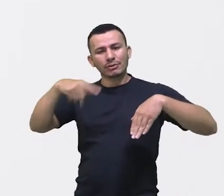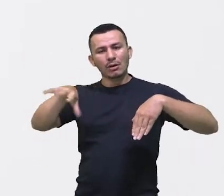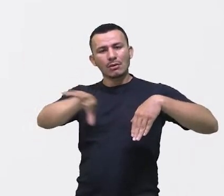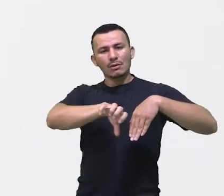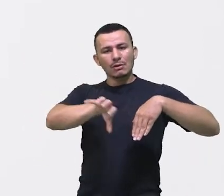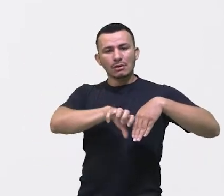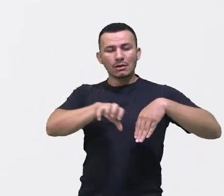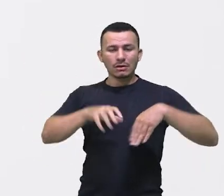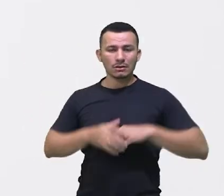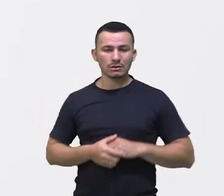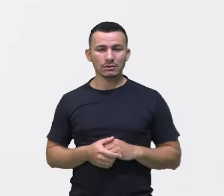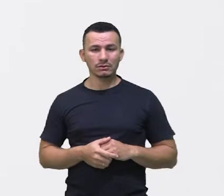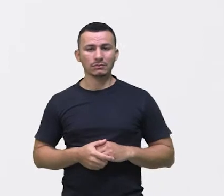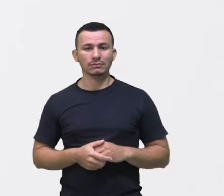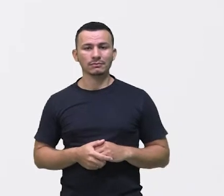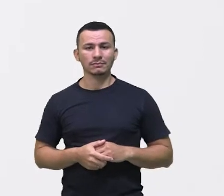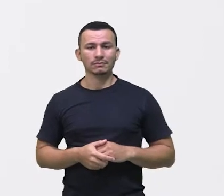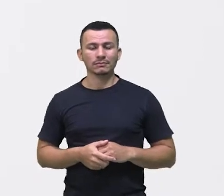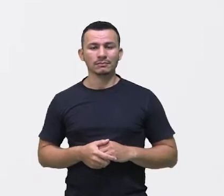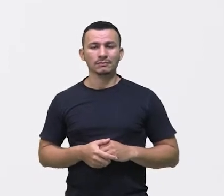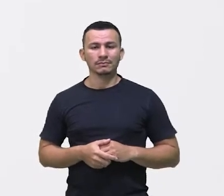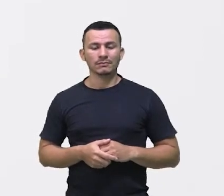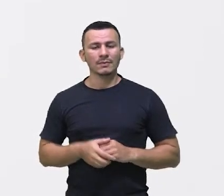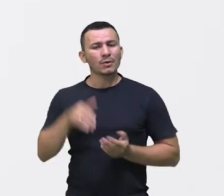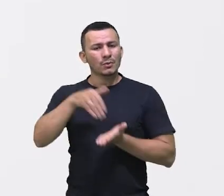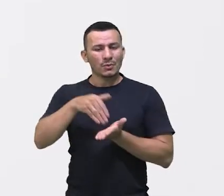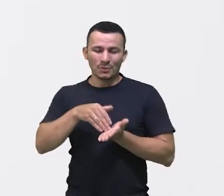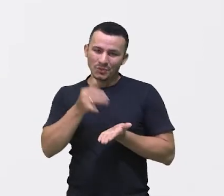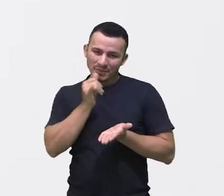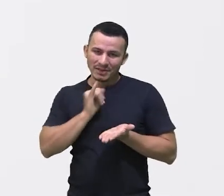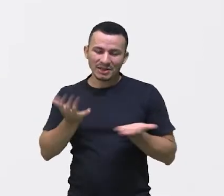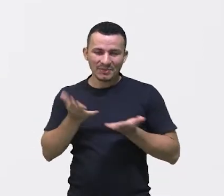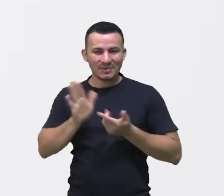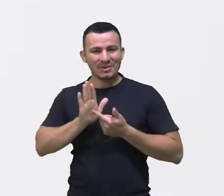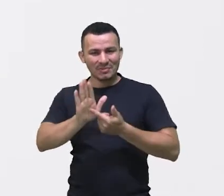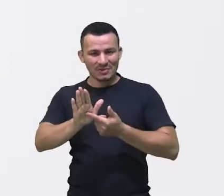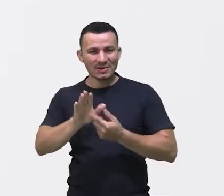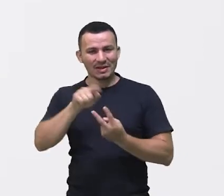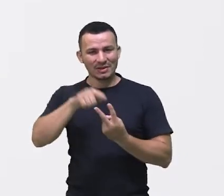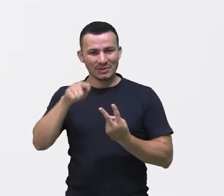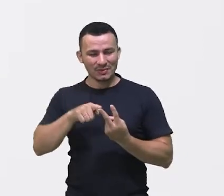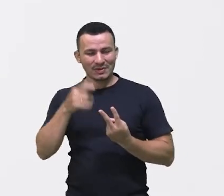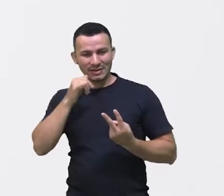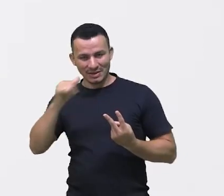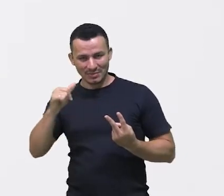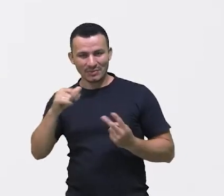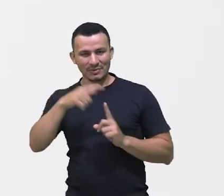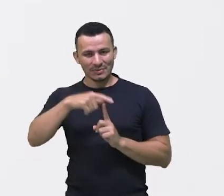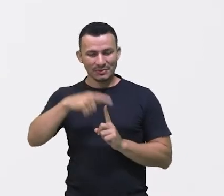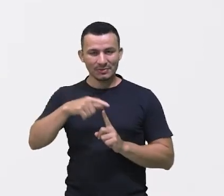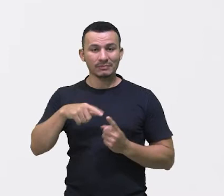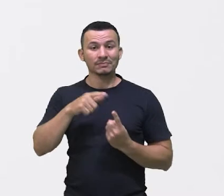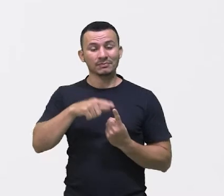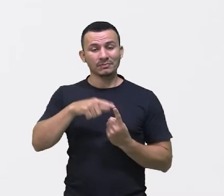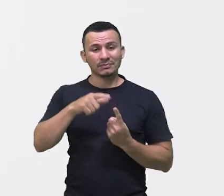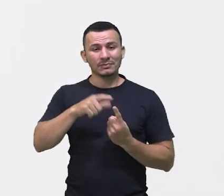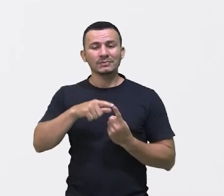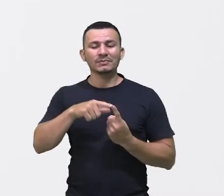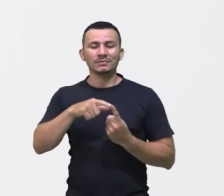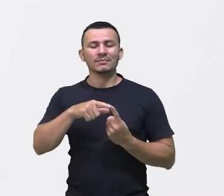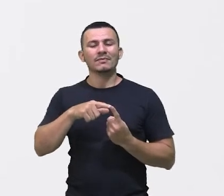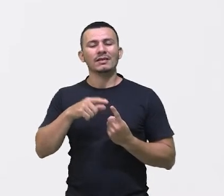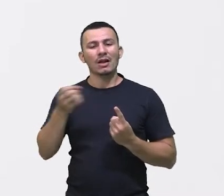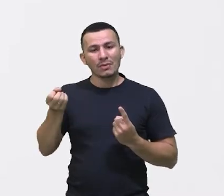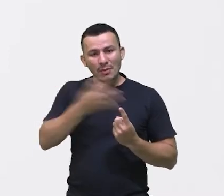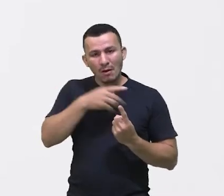sol, tá bom? Então, esse aí foi o último exemplo das fontes de energias renováveis. Então, fontes de energias renováveis é aquelas que